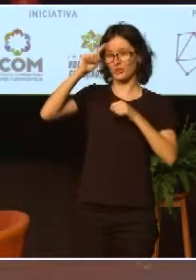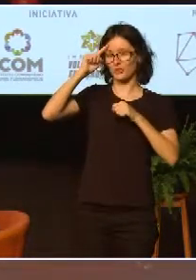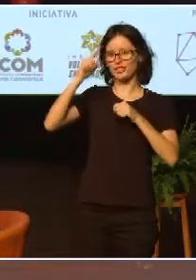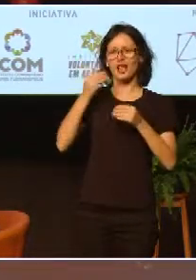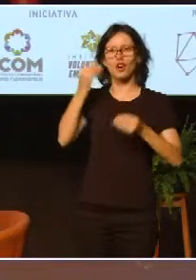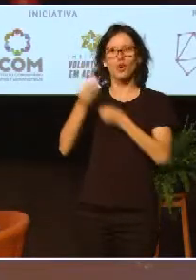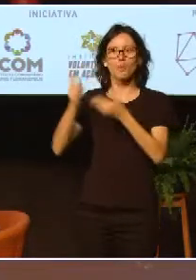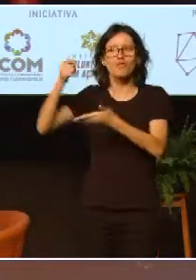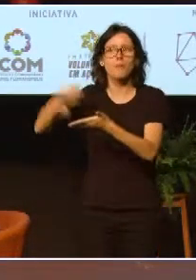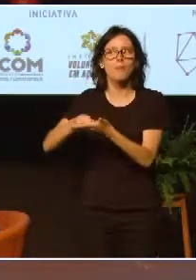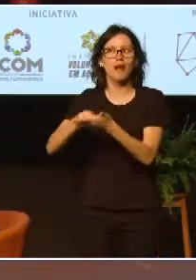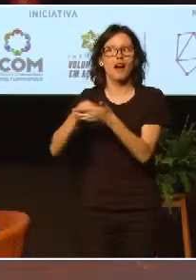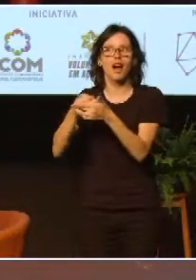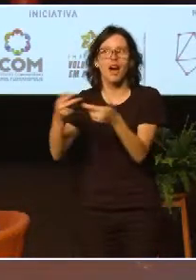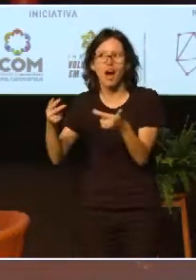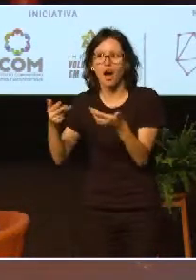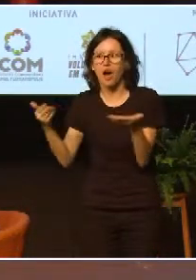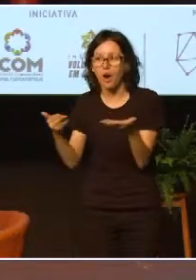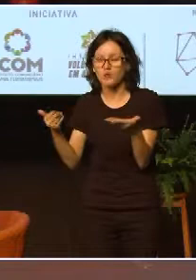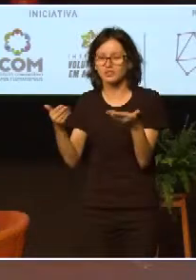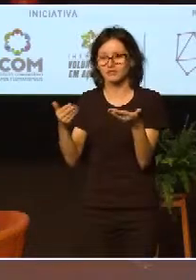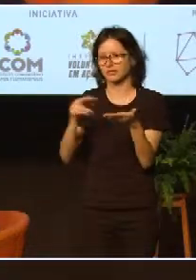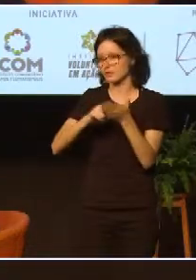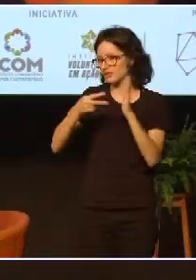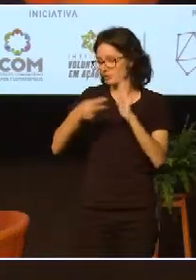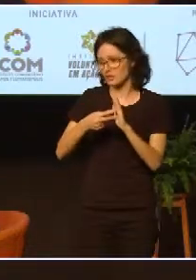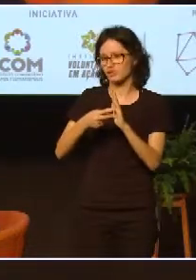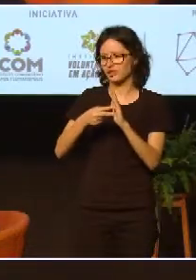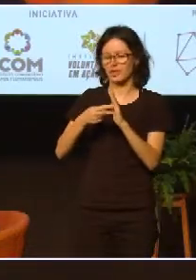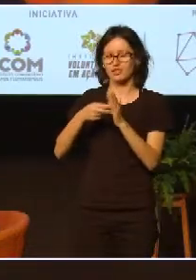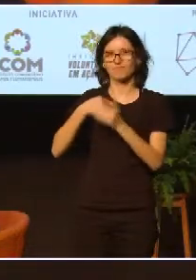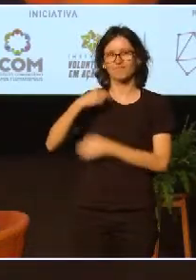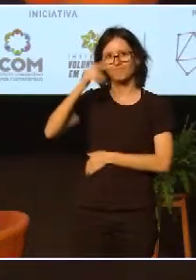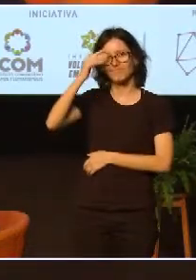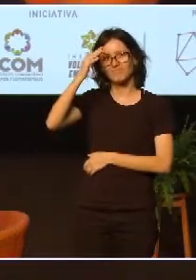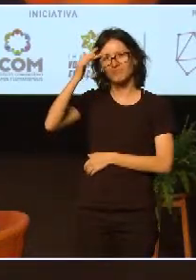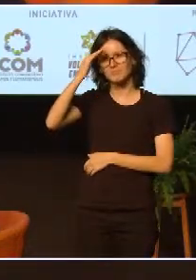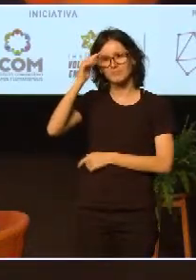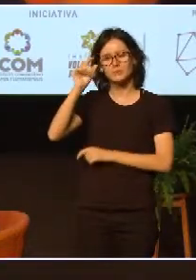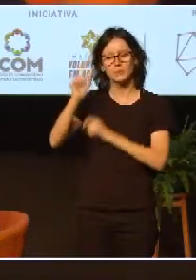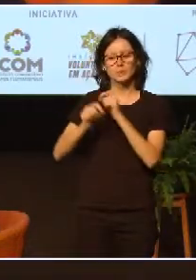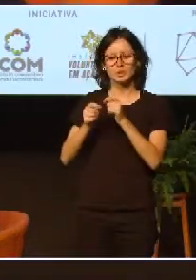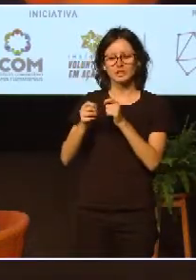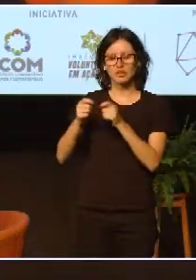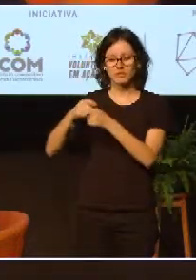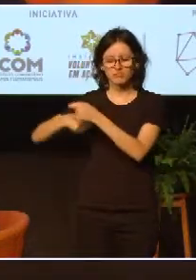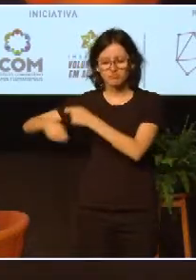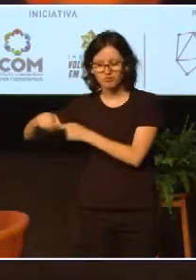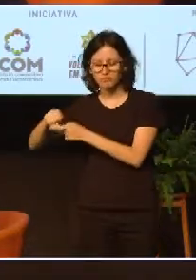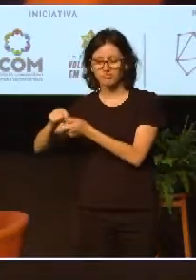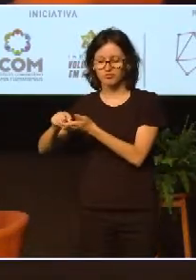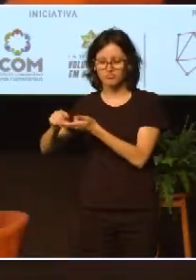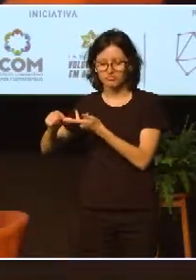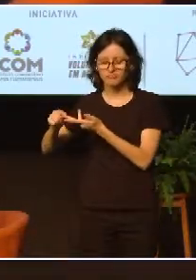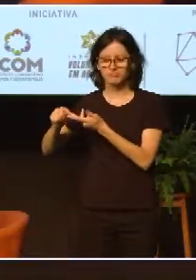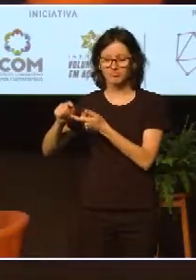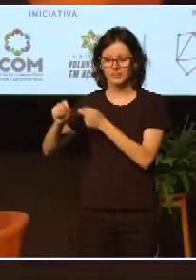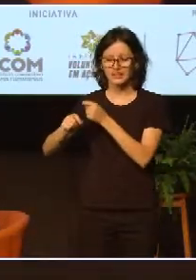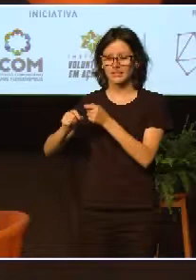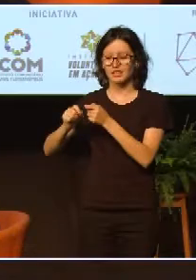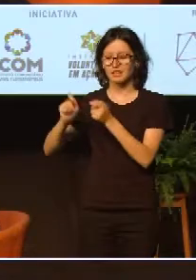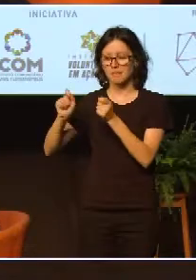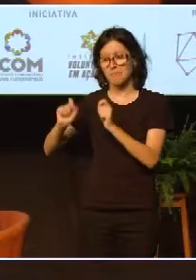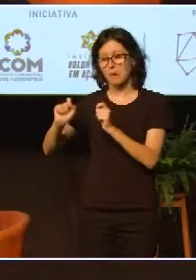como é que eu vou pagar as contas. Não quer dizer que eu não vá refletir quais são as negociações que colocam em xeque esse